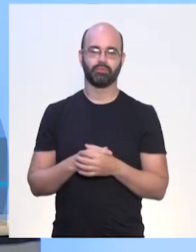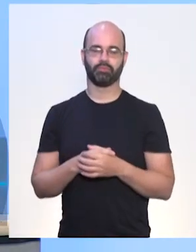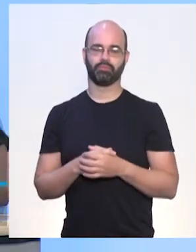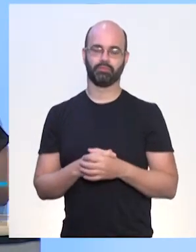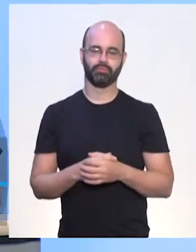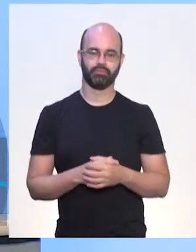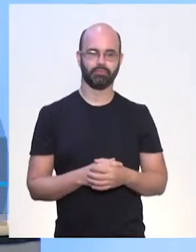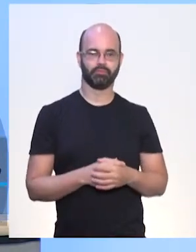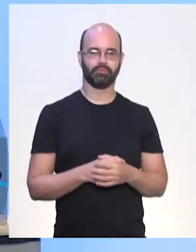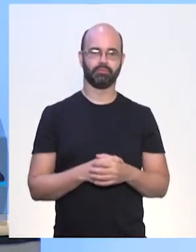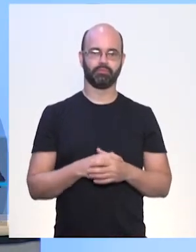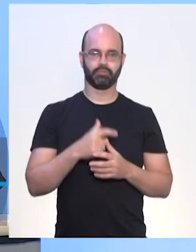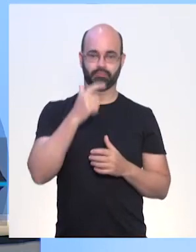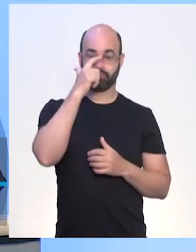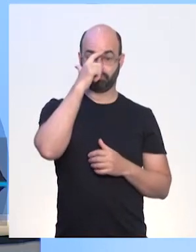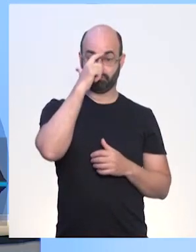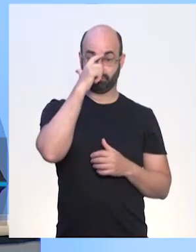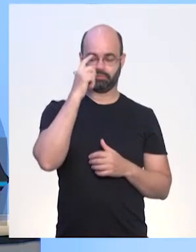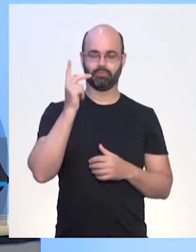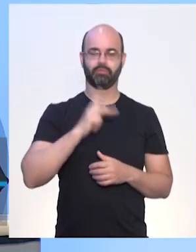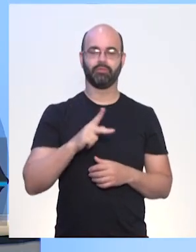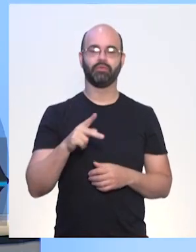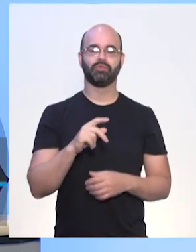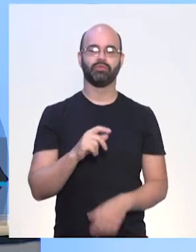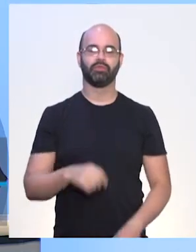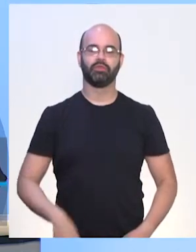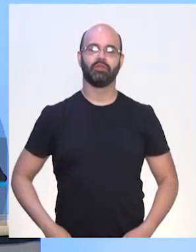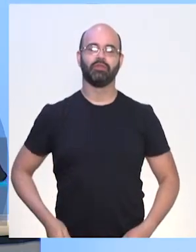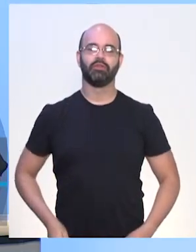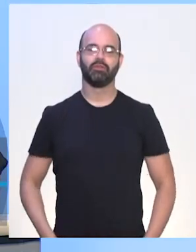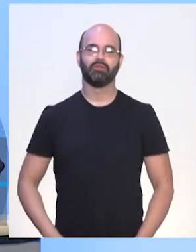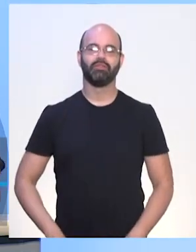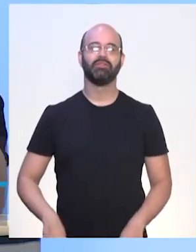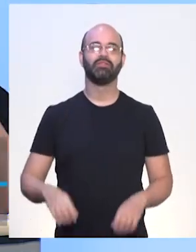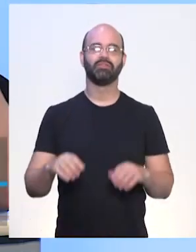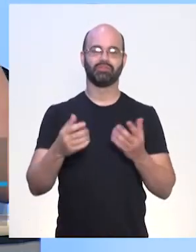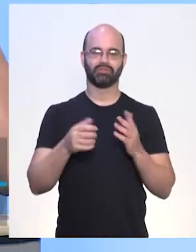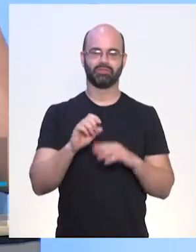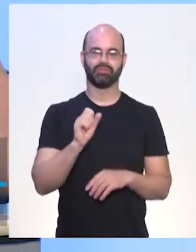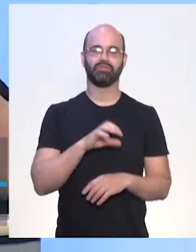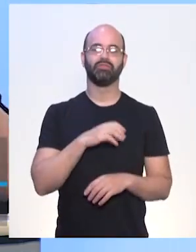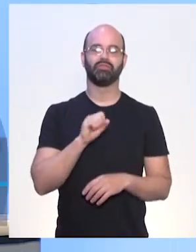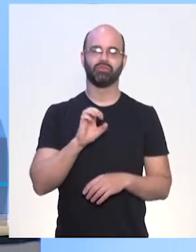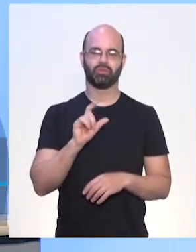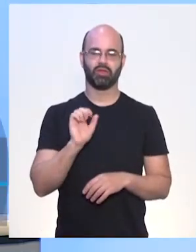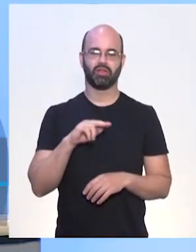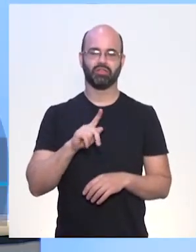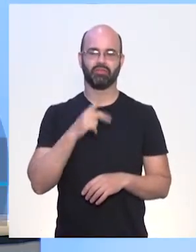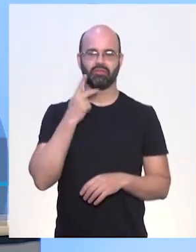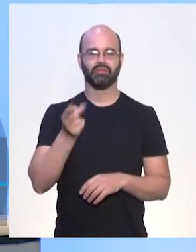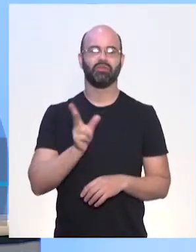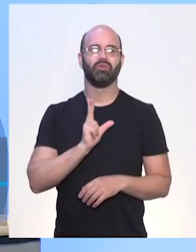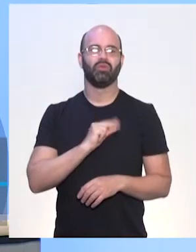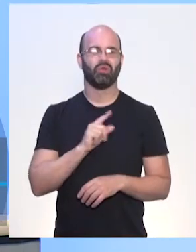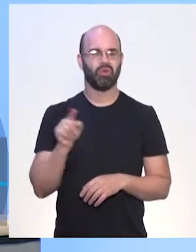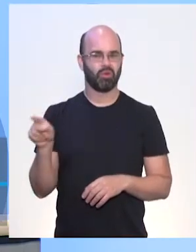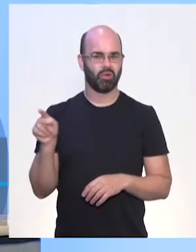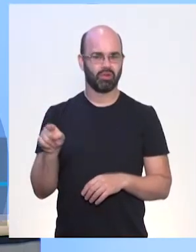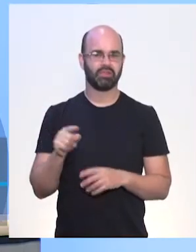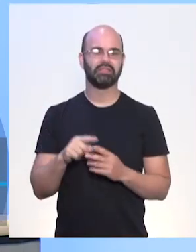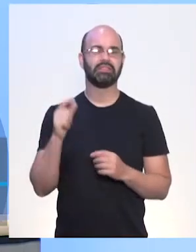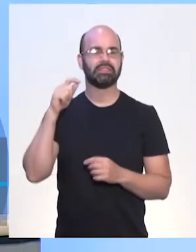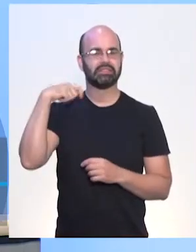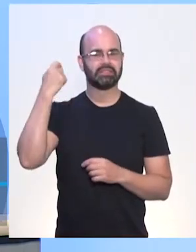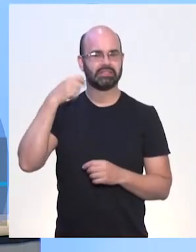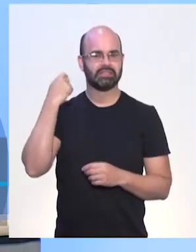vamos lá a pro Solange colocou esse vídeo já deu em e isso para o Solange a gente precisa colocar a